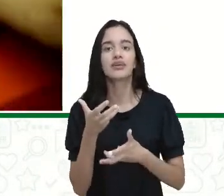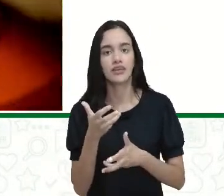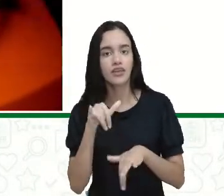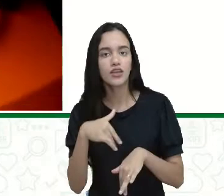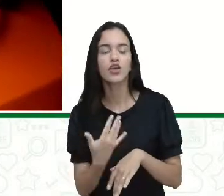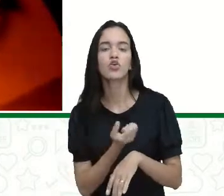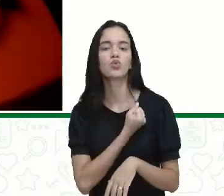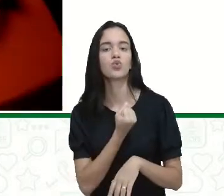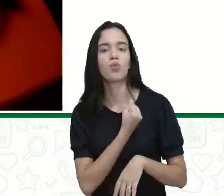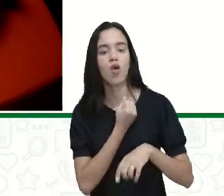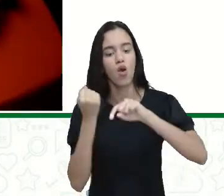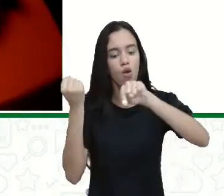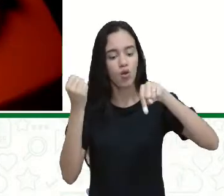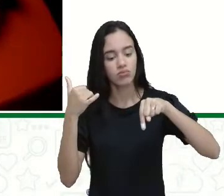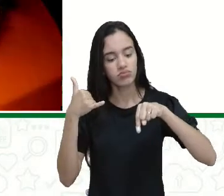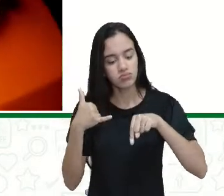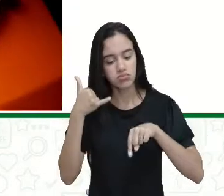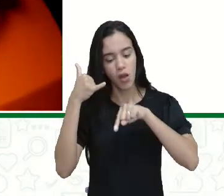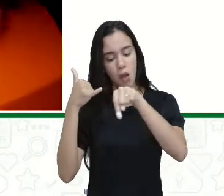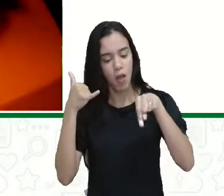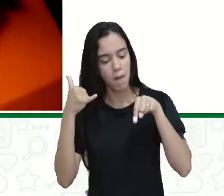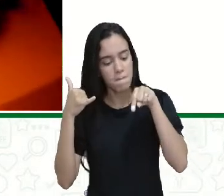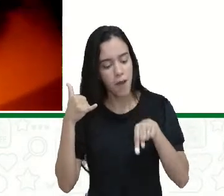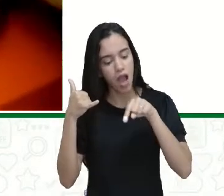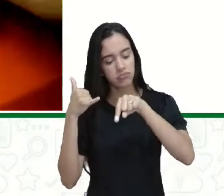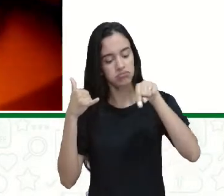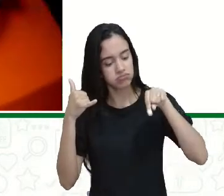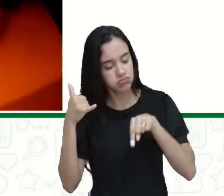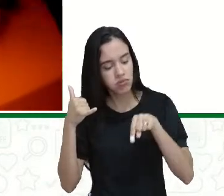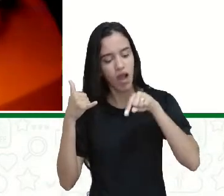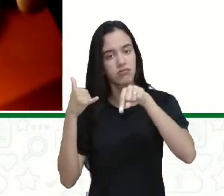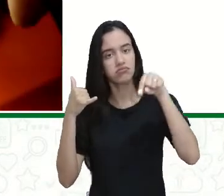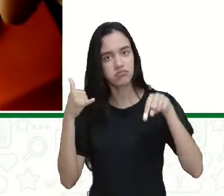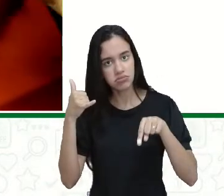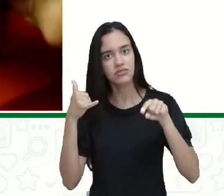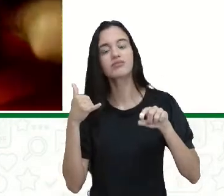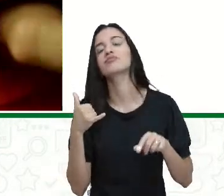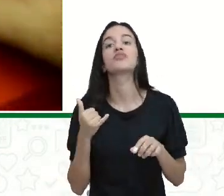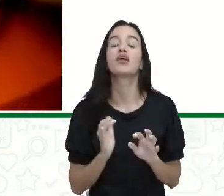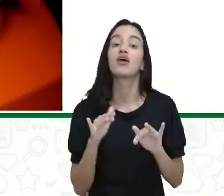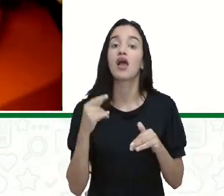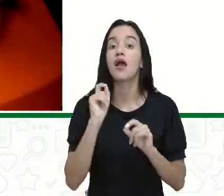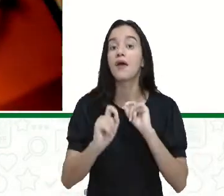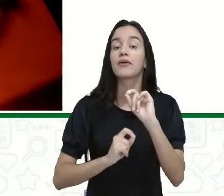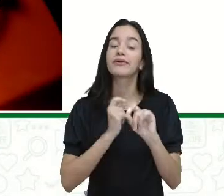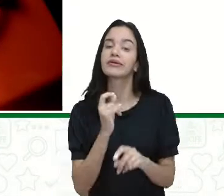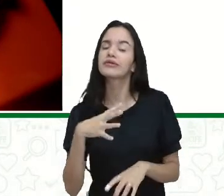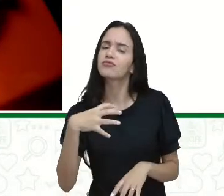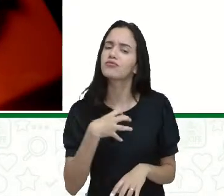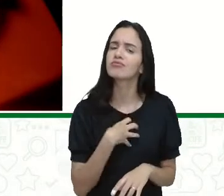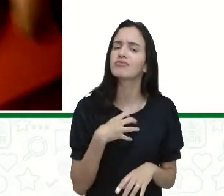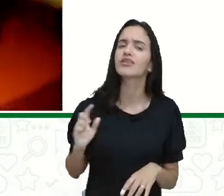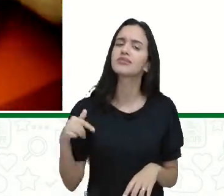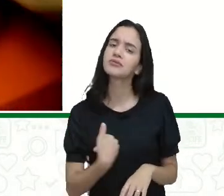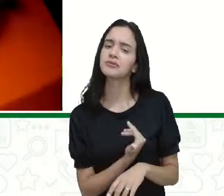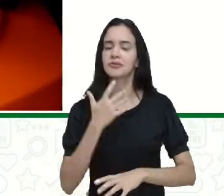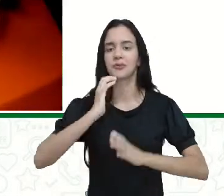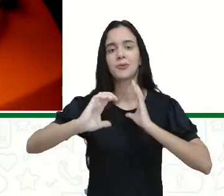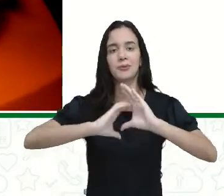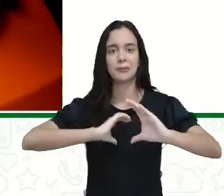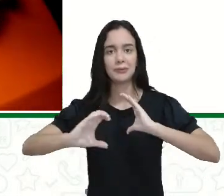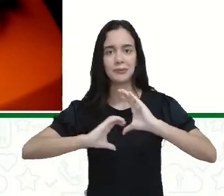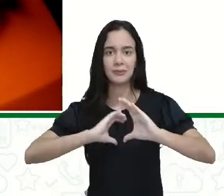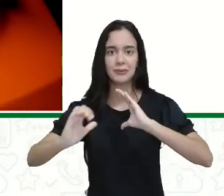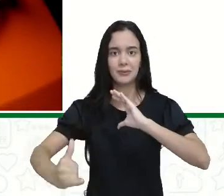e ia até lá, rodando esse disco para poder colocar todos os números. Então, era uma forma de a gente se comunicar através